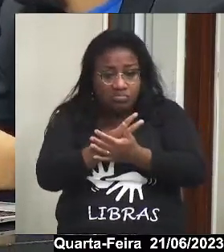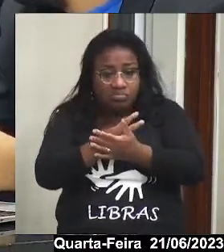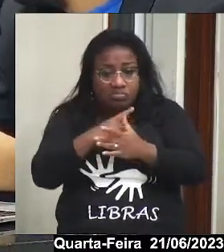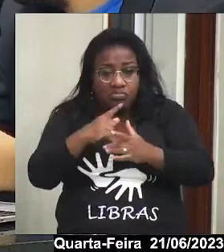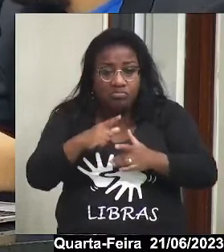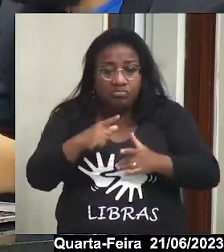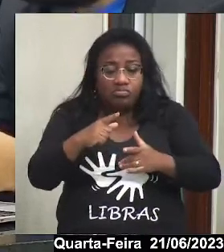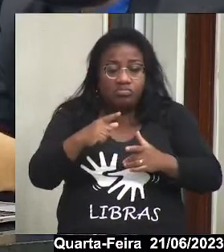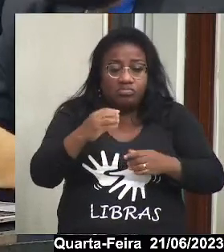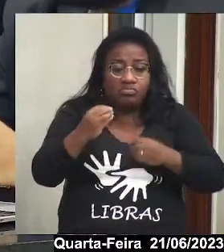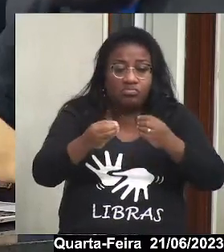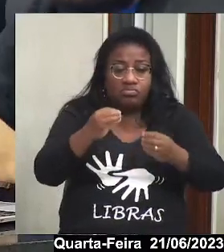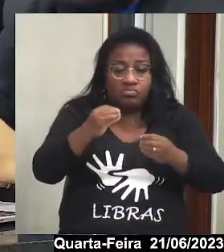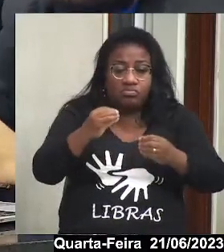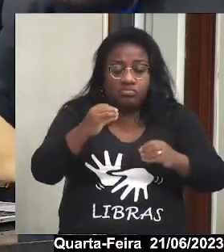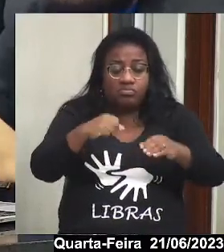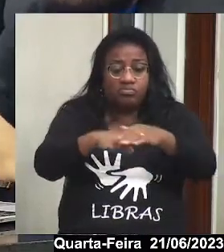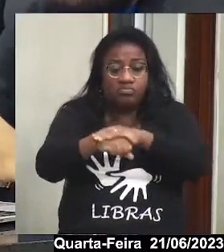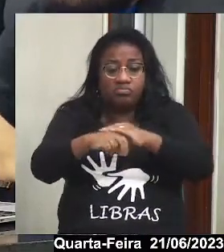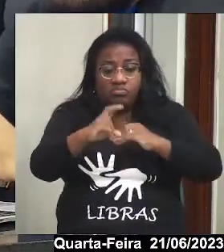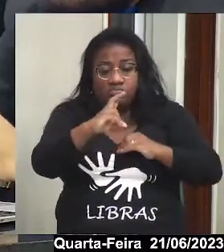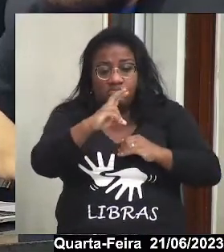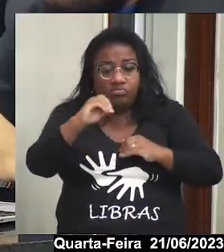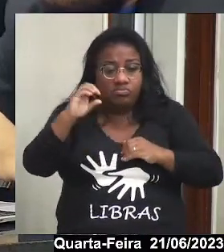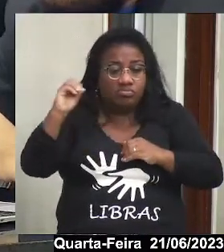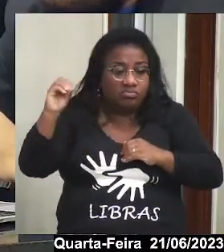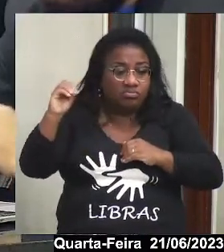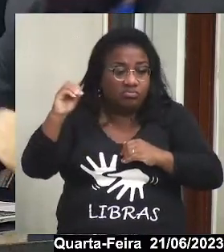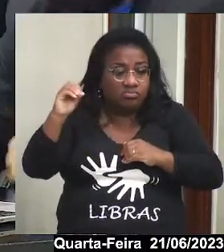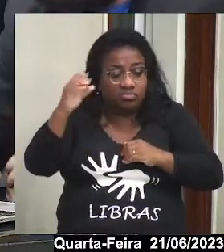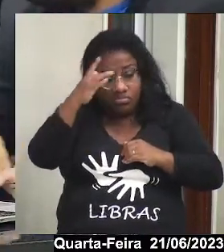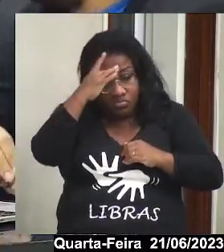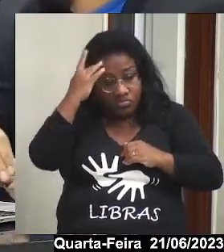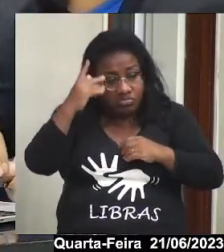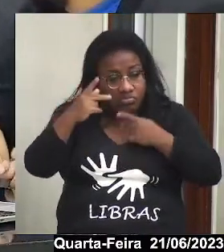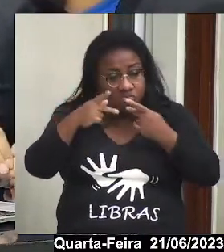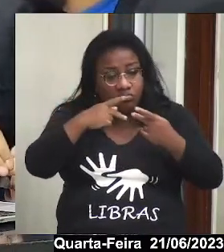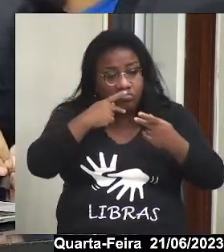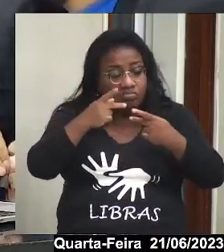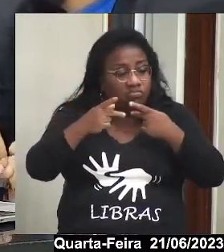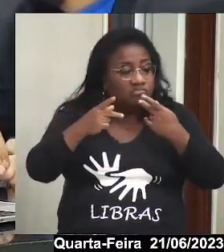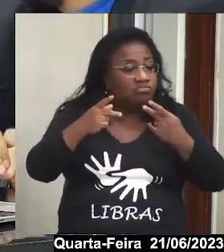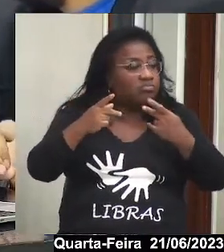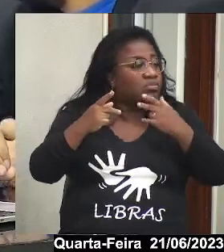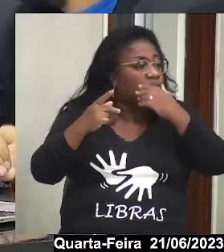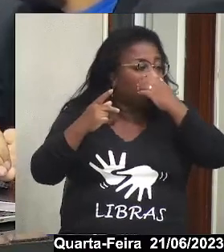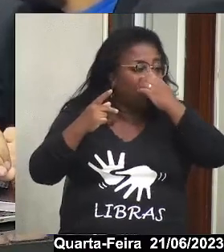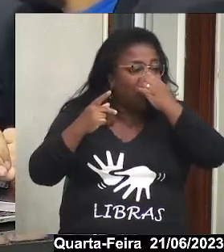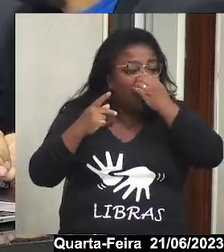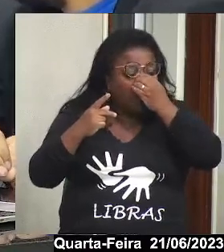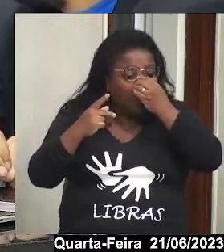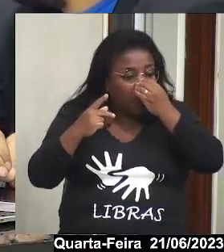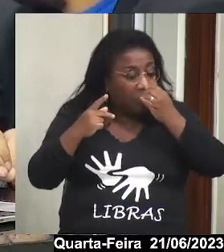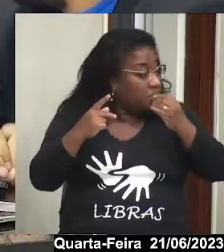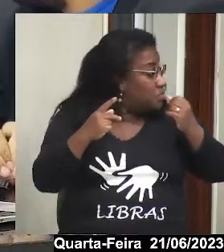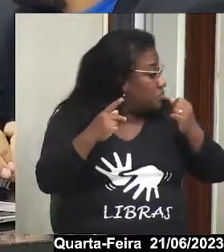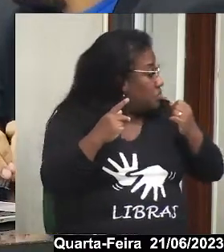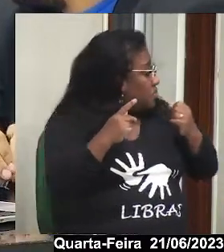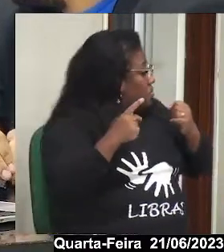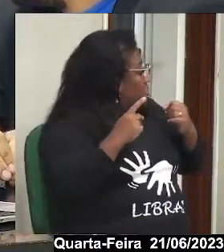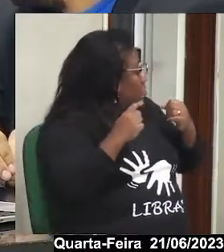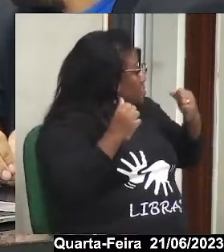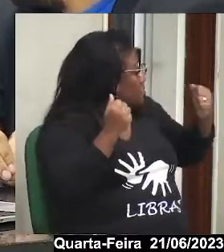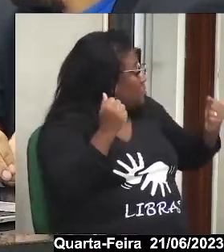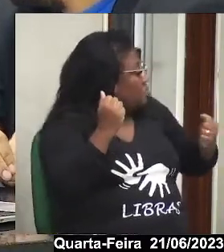também discutir com 500 pessoas ao mesmo tempo. Não é isso? E quando você fala, olha como você tem contradição, que